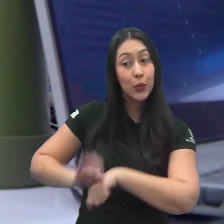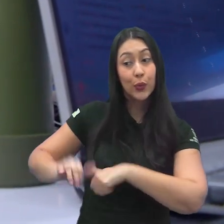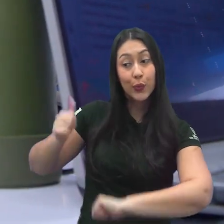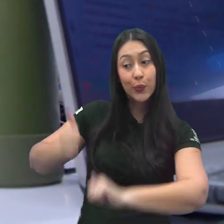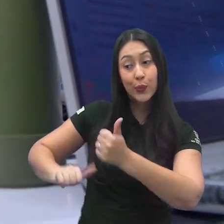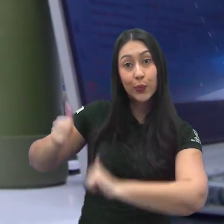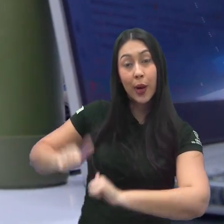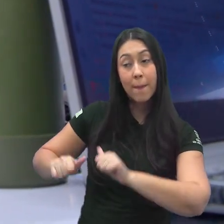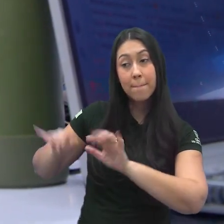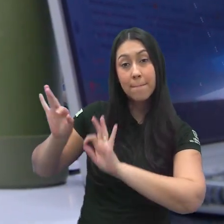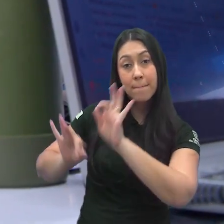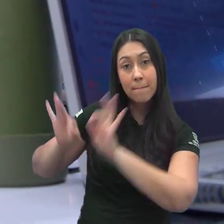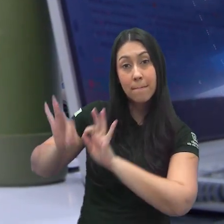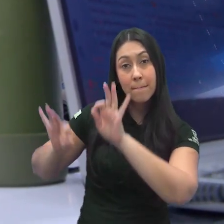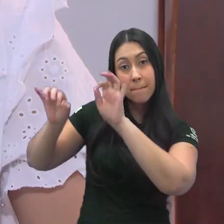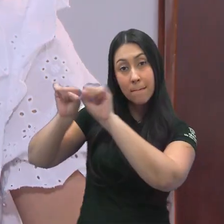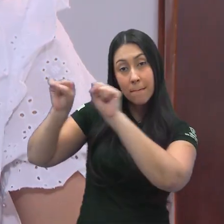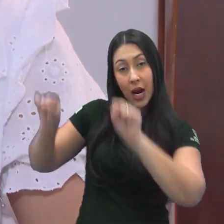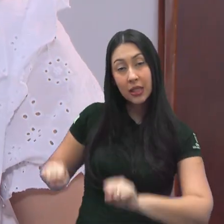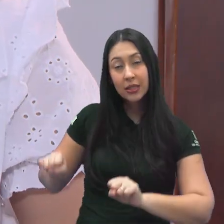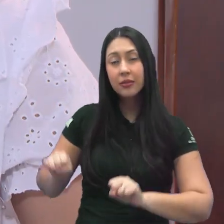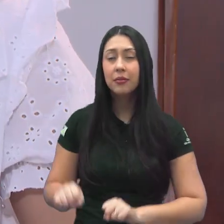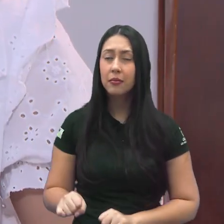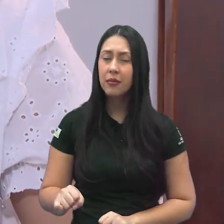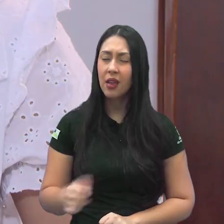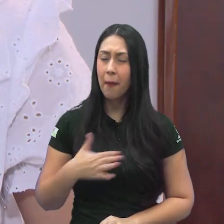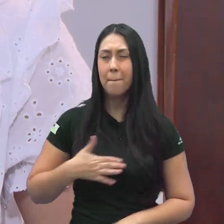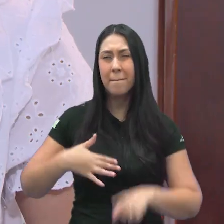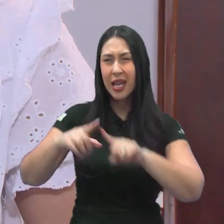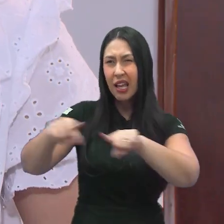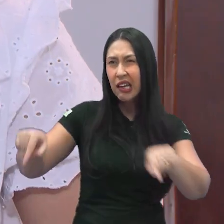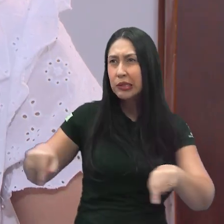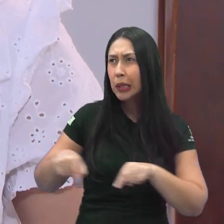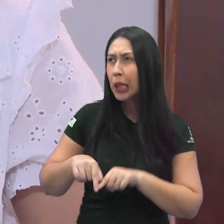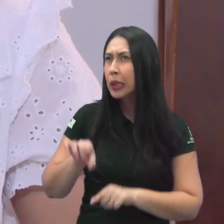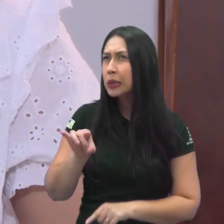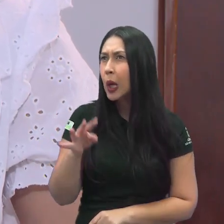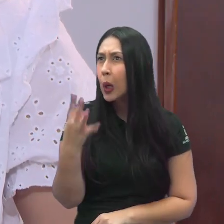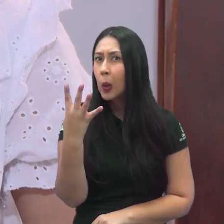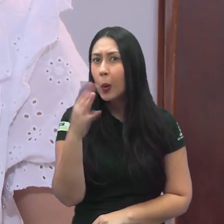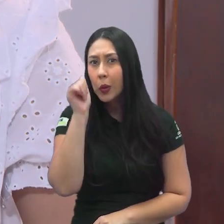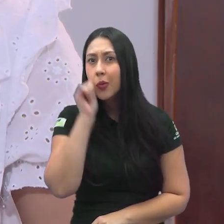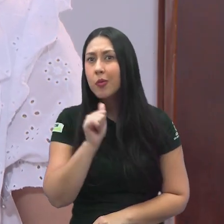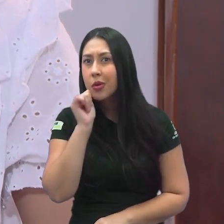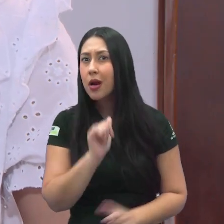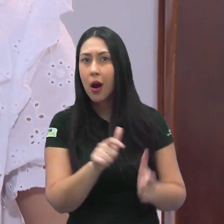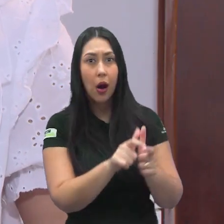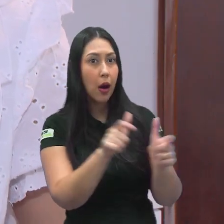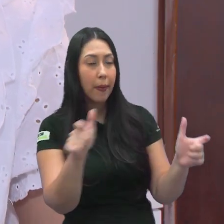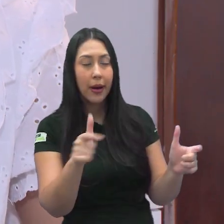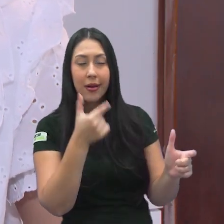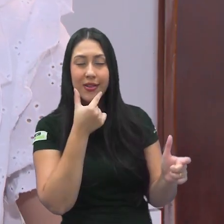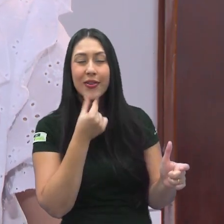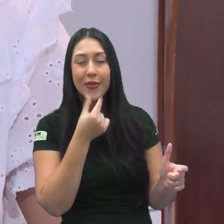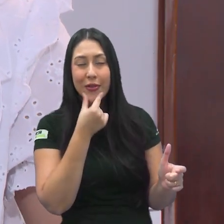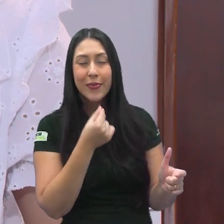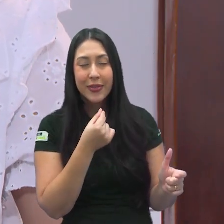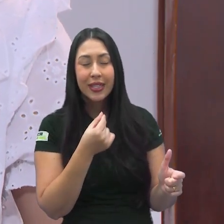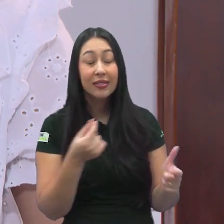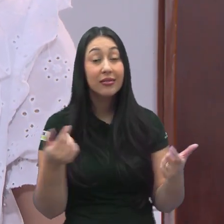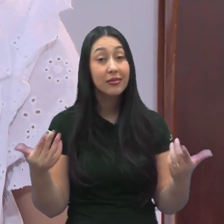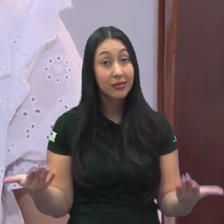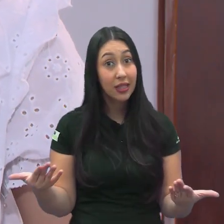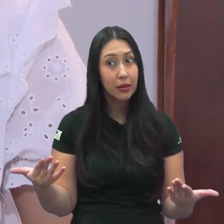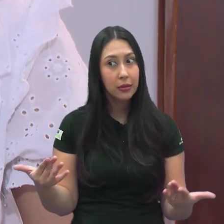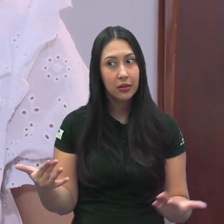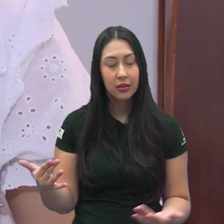e de Desenvolvimento de Sistemas. Onde eu estudo, né? A sala, acho que tem 4 mulheres e a maioria é homem. Tudo